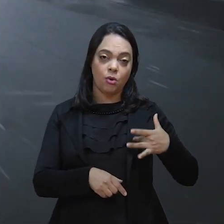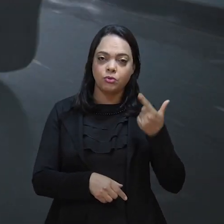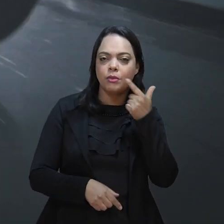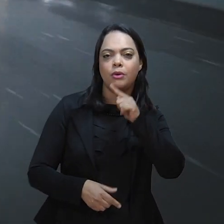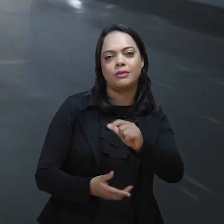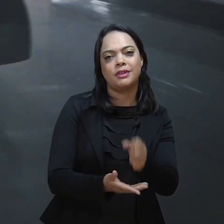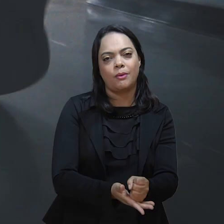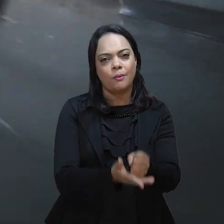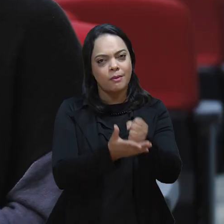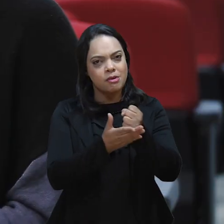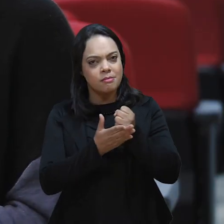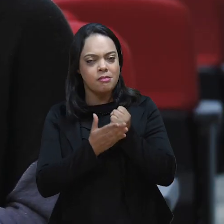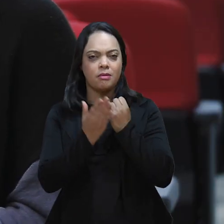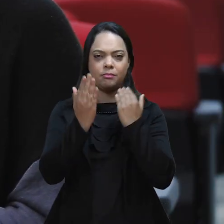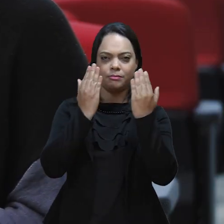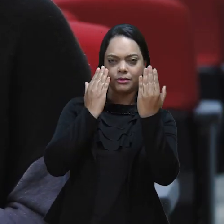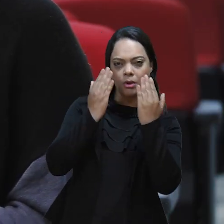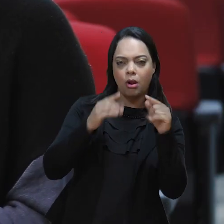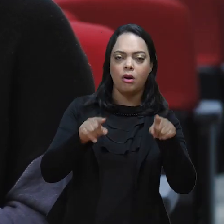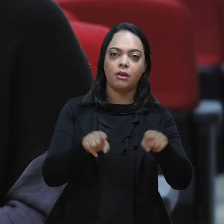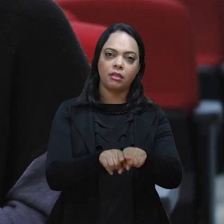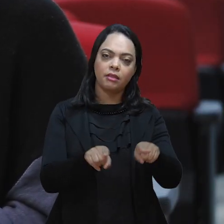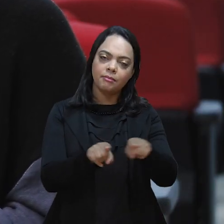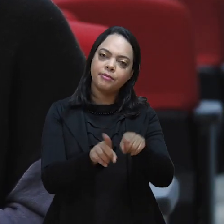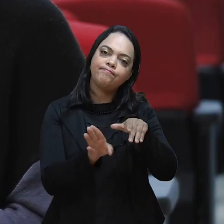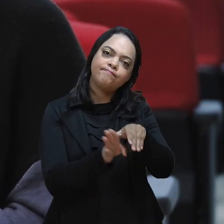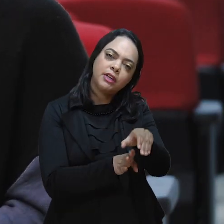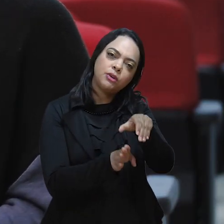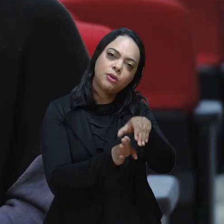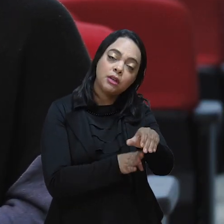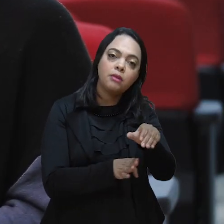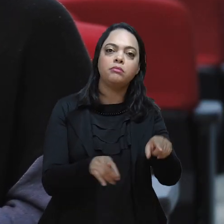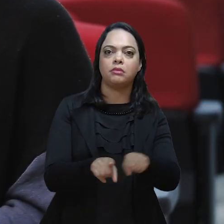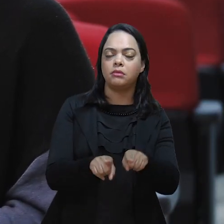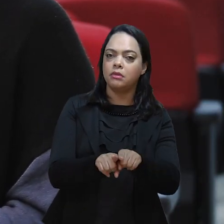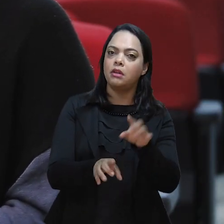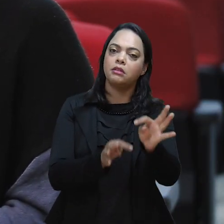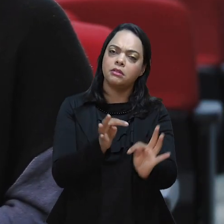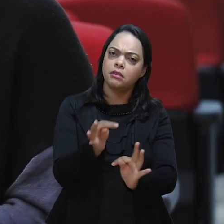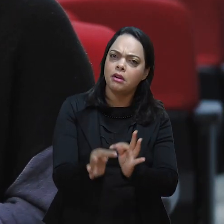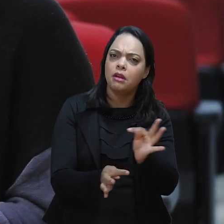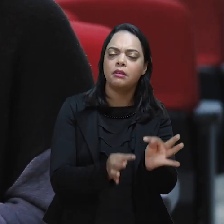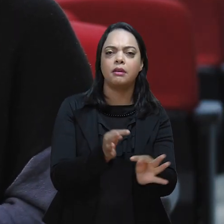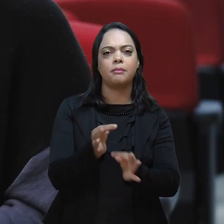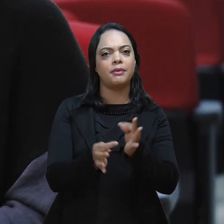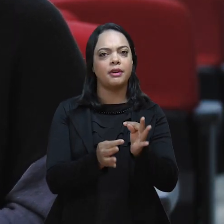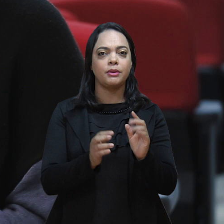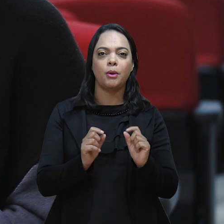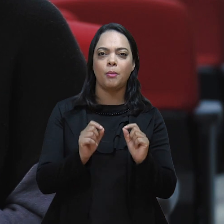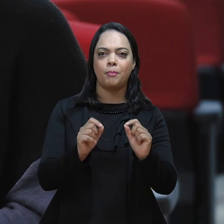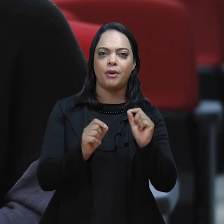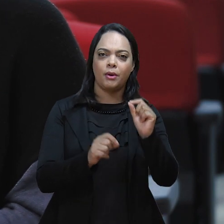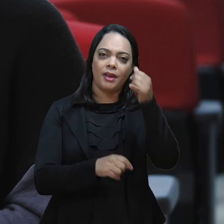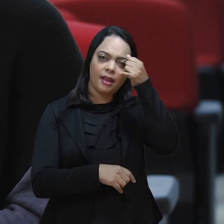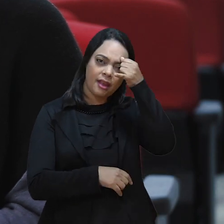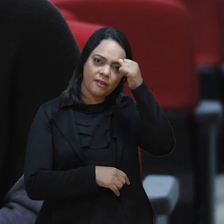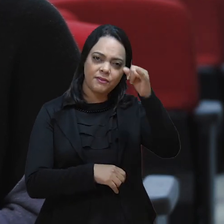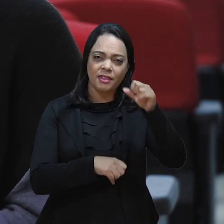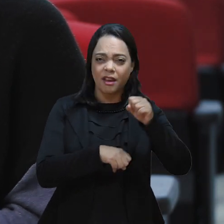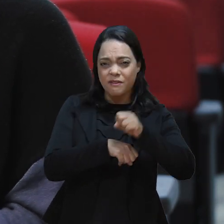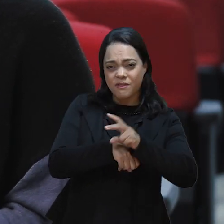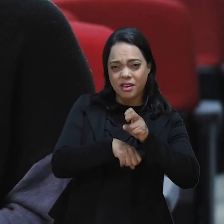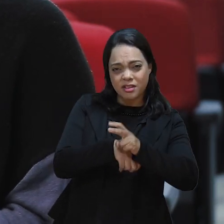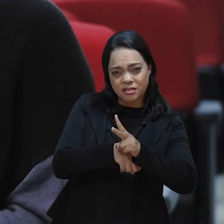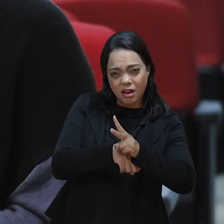acolhimento psicossocial, receber o aconselhamento e tratamento, inclusive, para prevenção de infecções